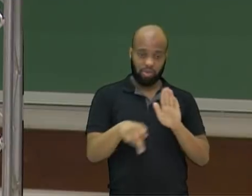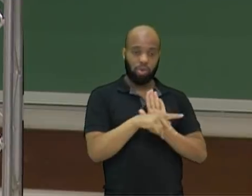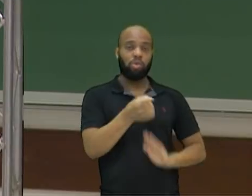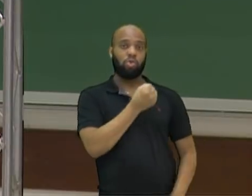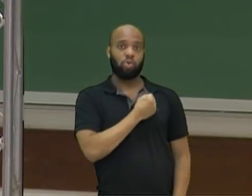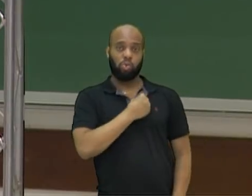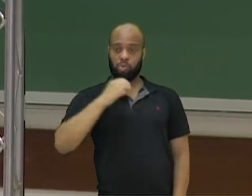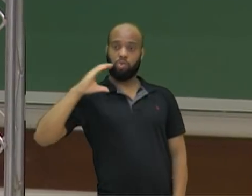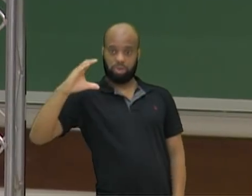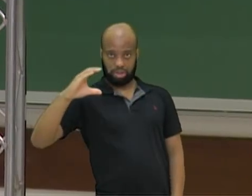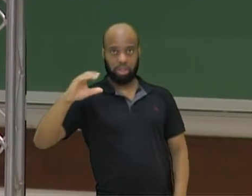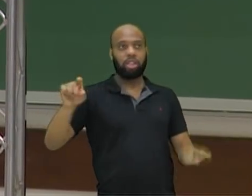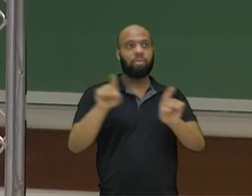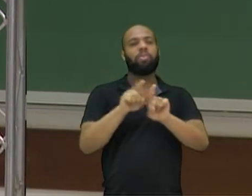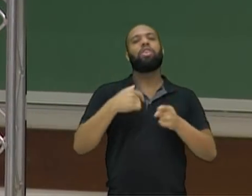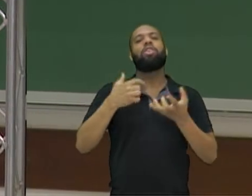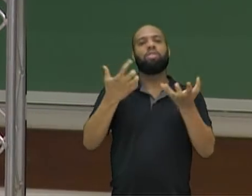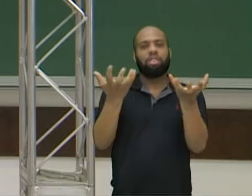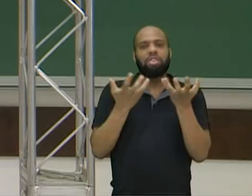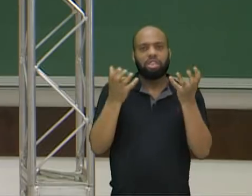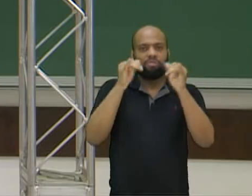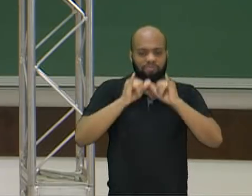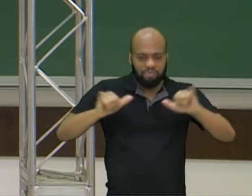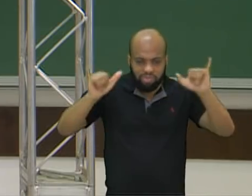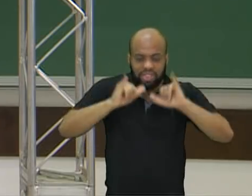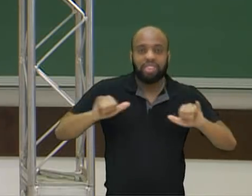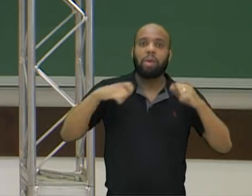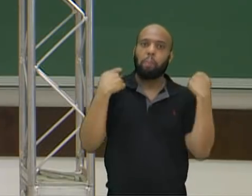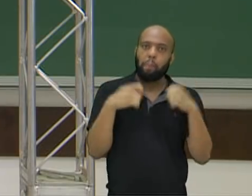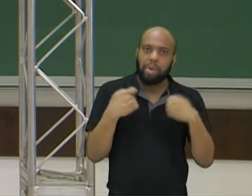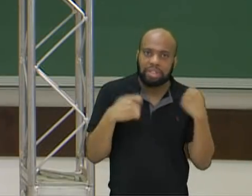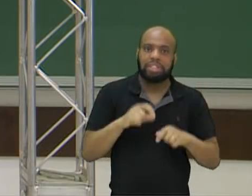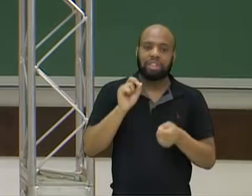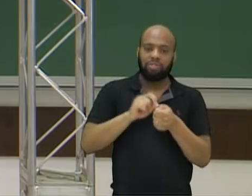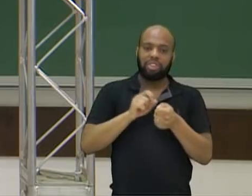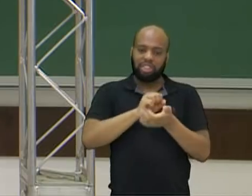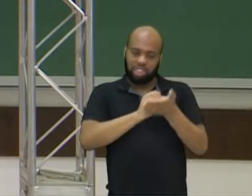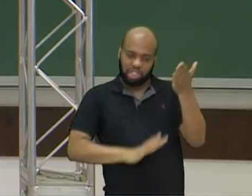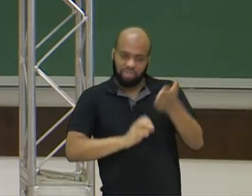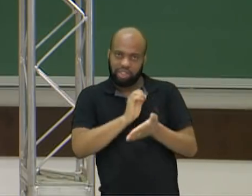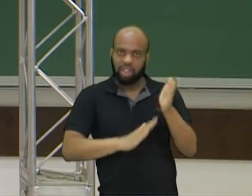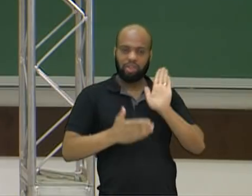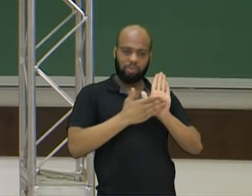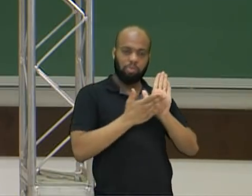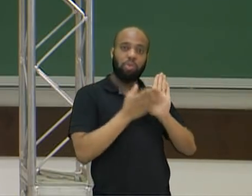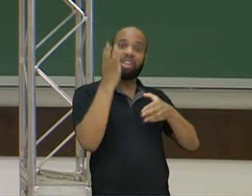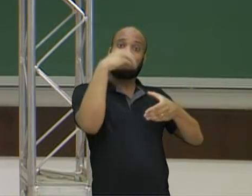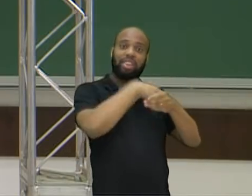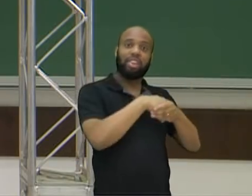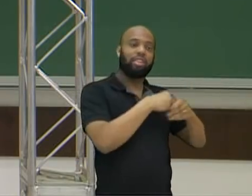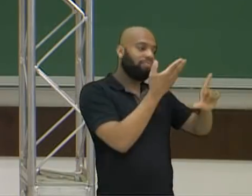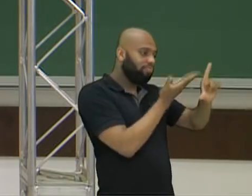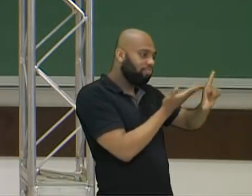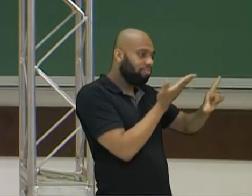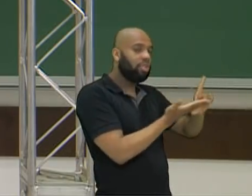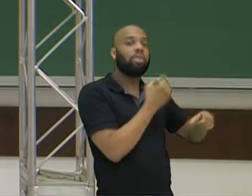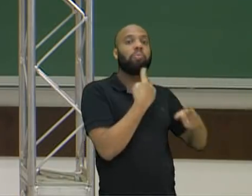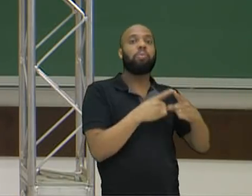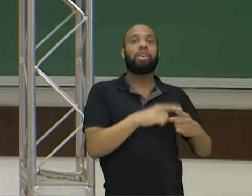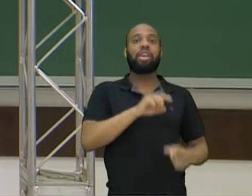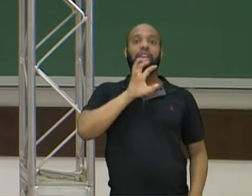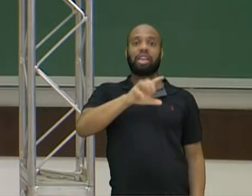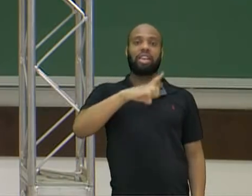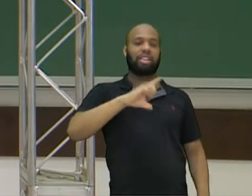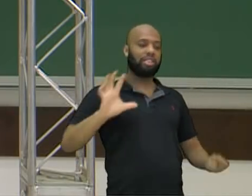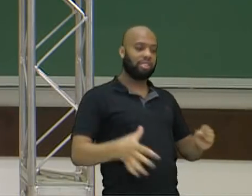números complexos. Eu queria lembrar vocês de não deixar de fazer a atividade proposta no Class, só assim a sua